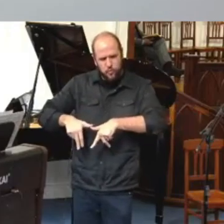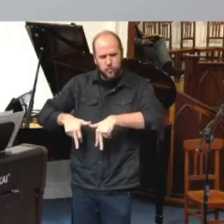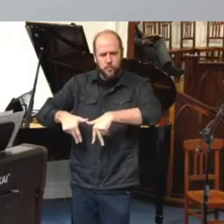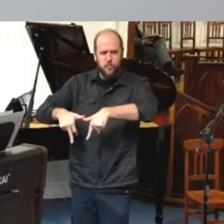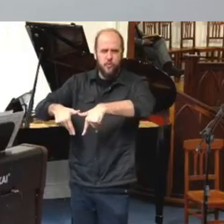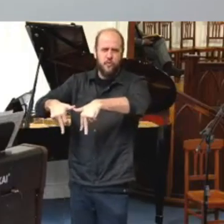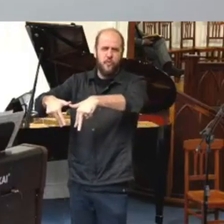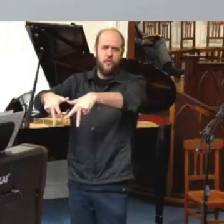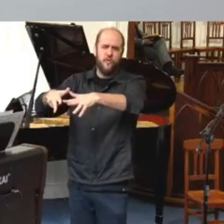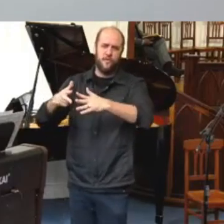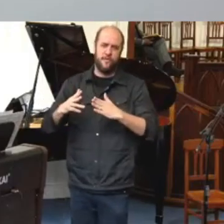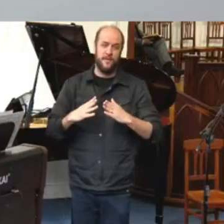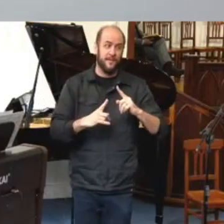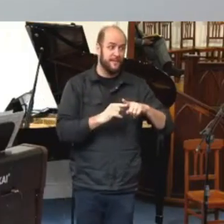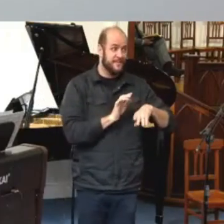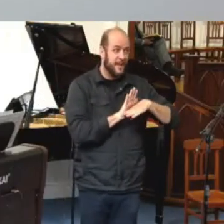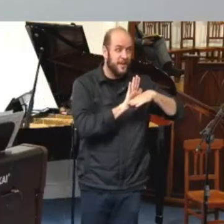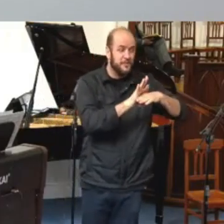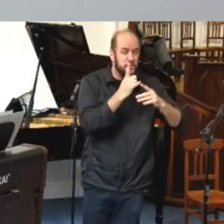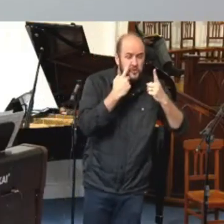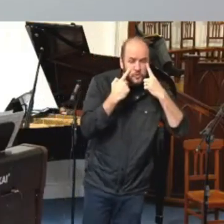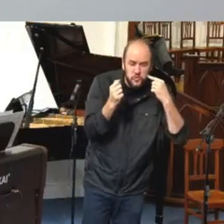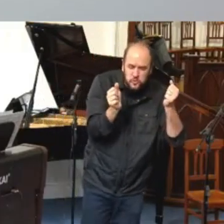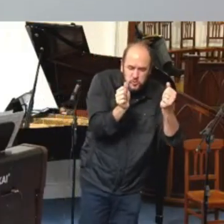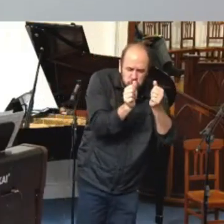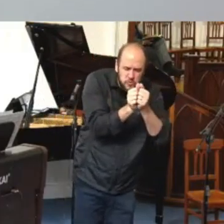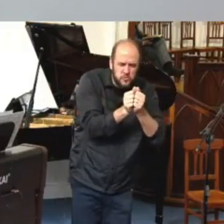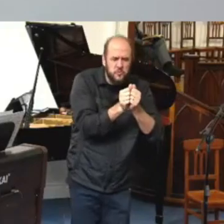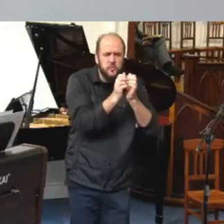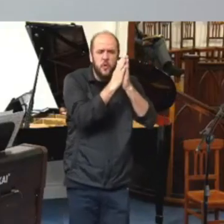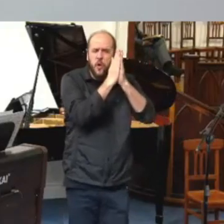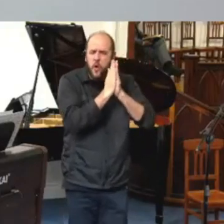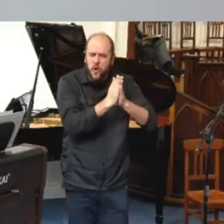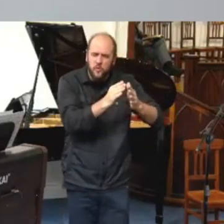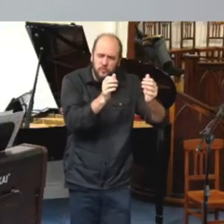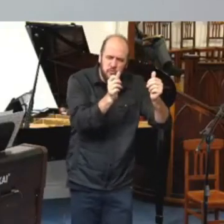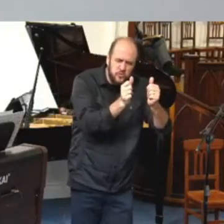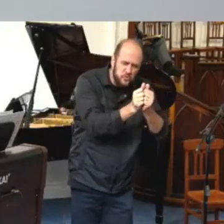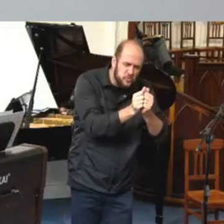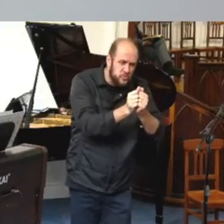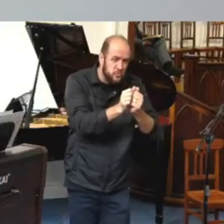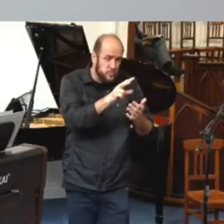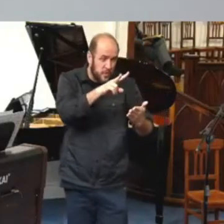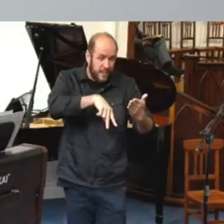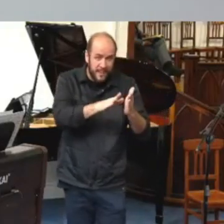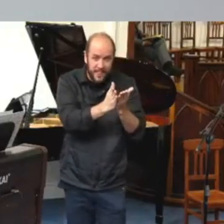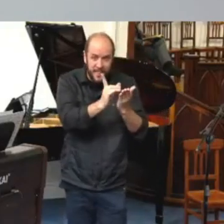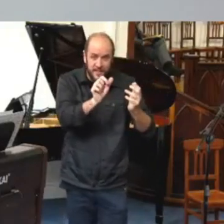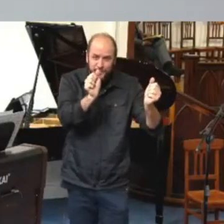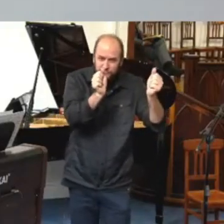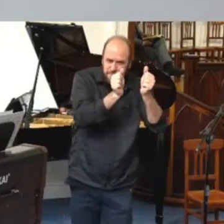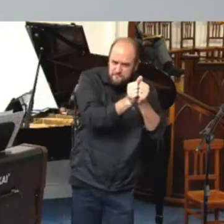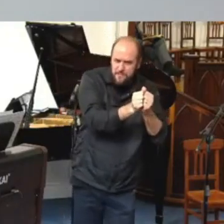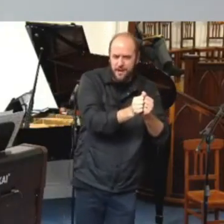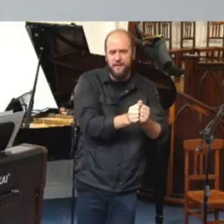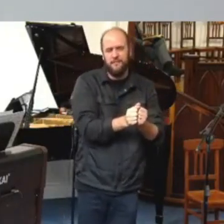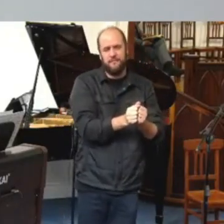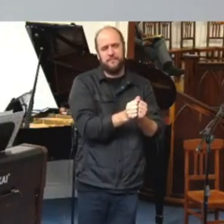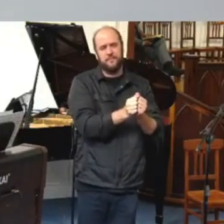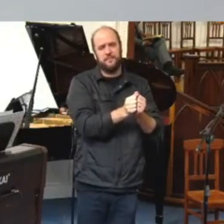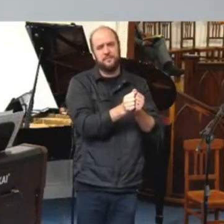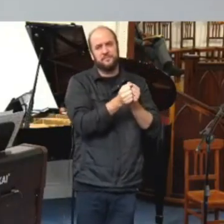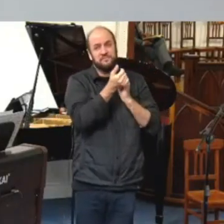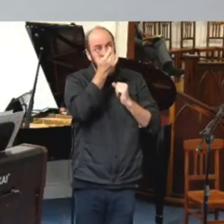mas para dizer, deixa eu chorar com você, deixa eu orar com você, deixa eu ler a Bíblia com você. Eu não